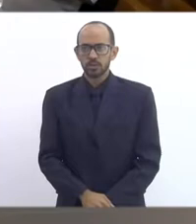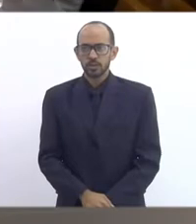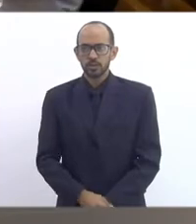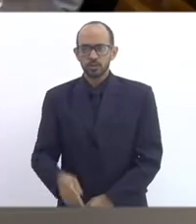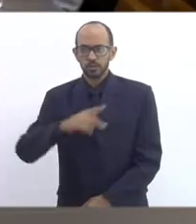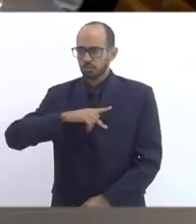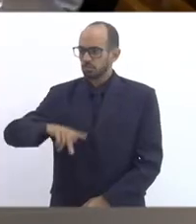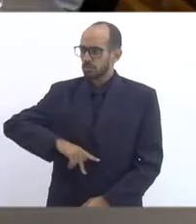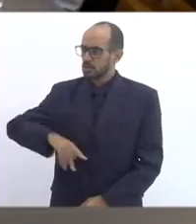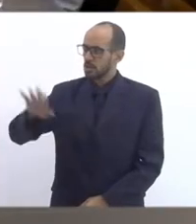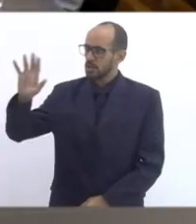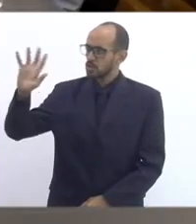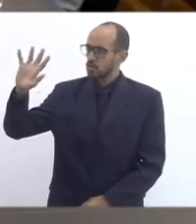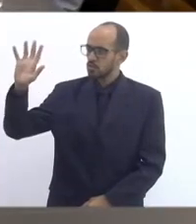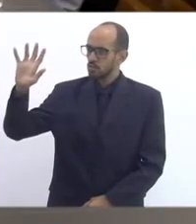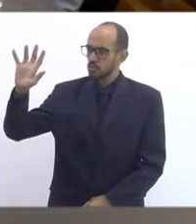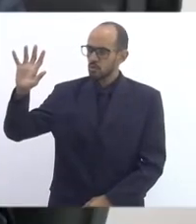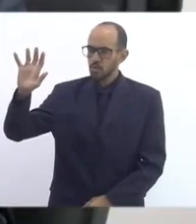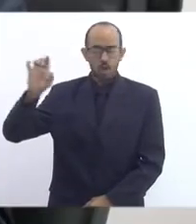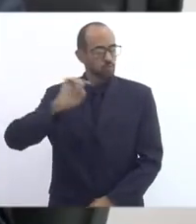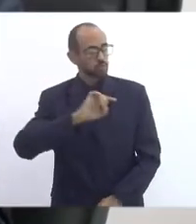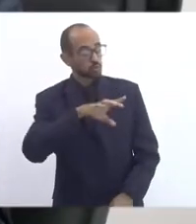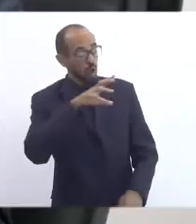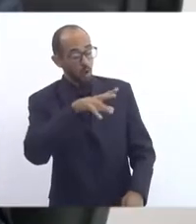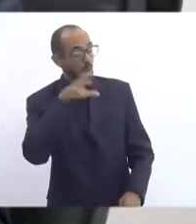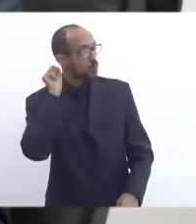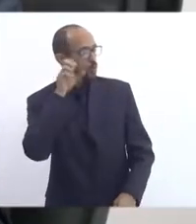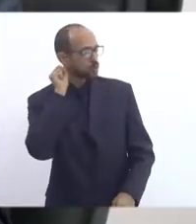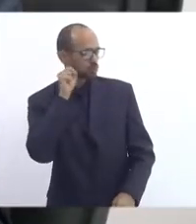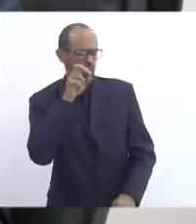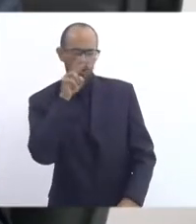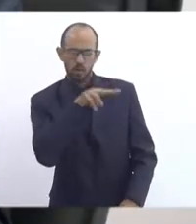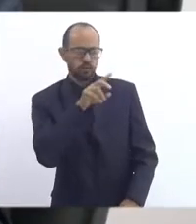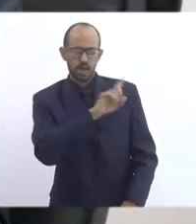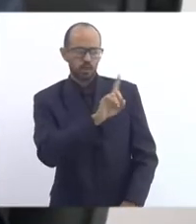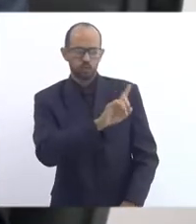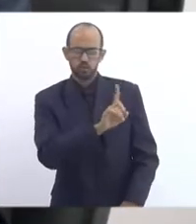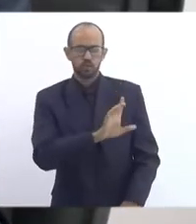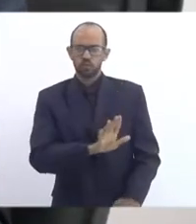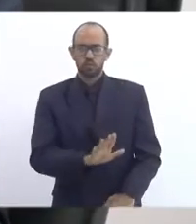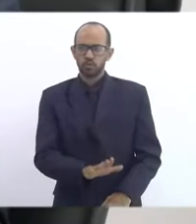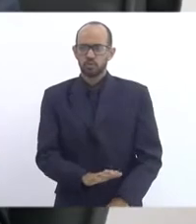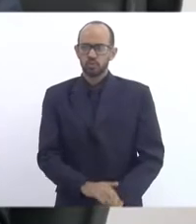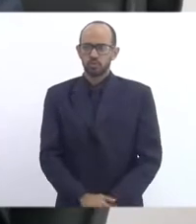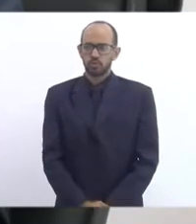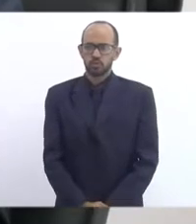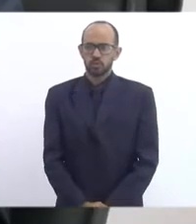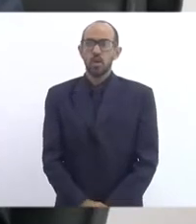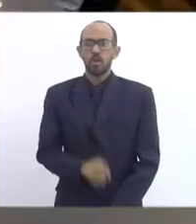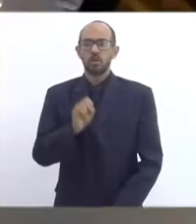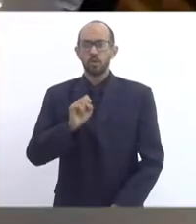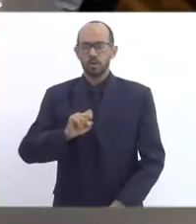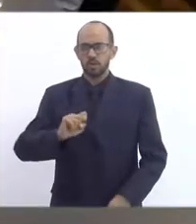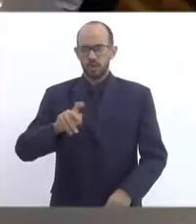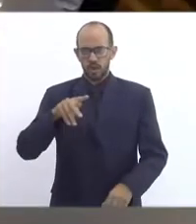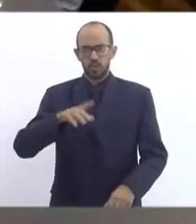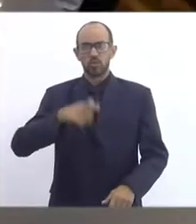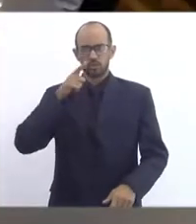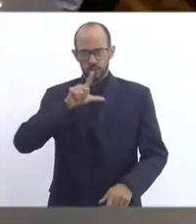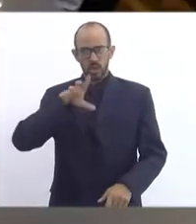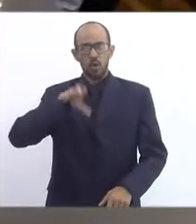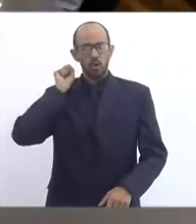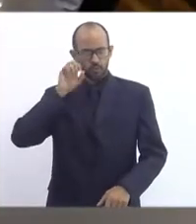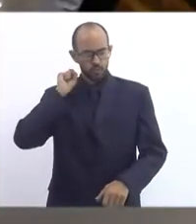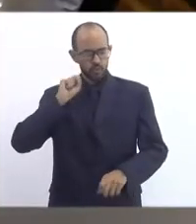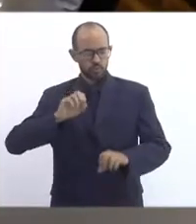Presidente? Deputado Chico, não, só lhe ouço. Tá, eu não dou... Está ouvindo, não está? Ouvindo,